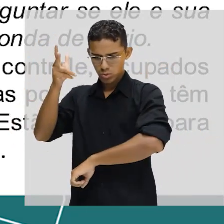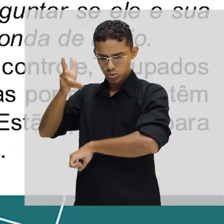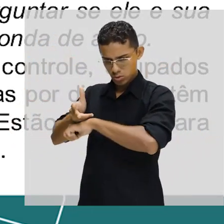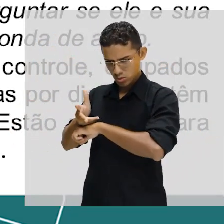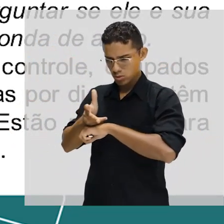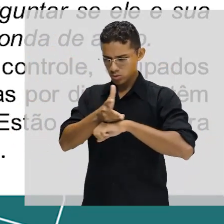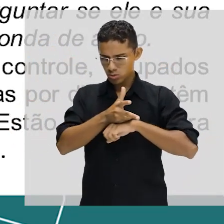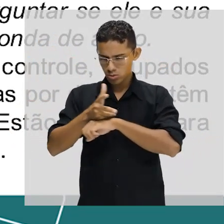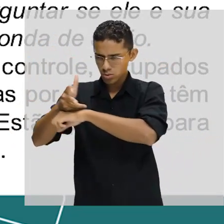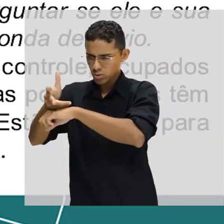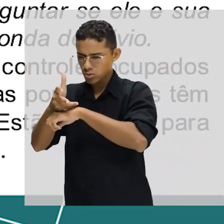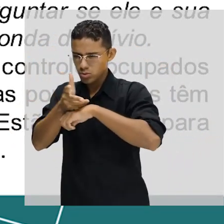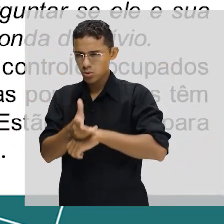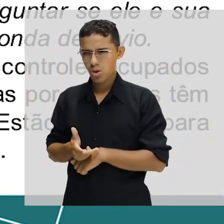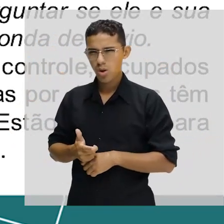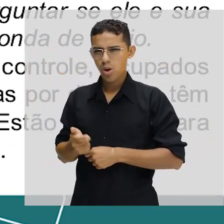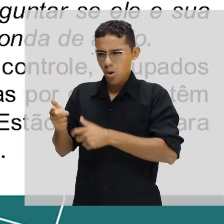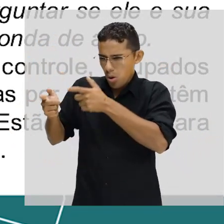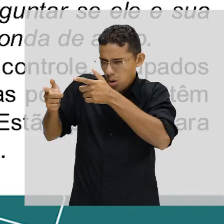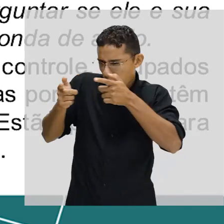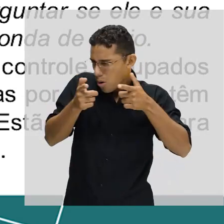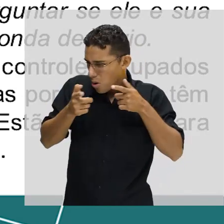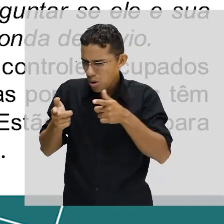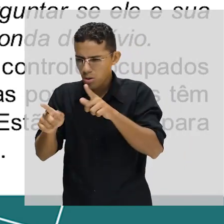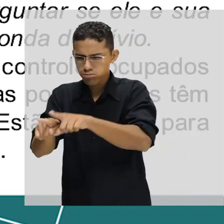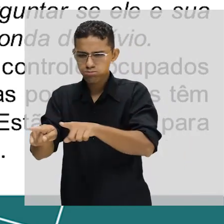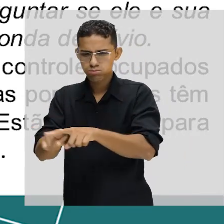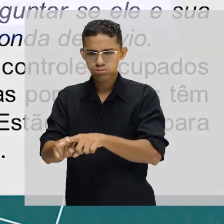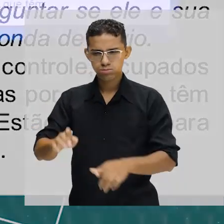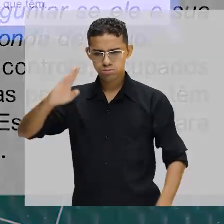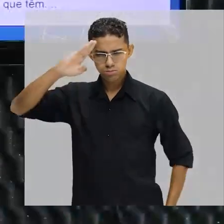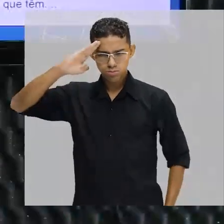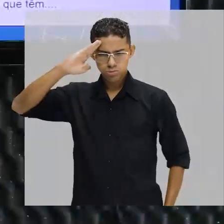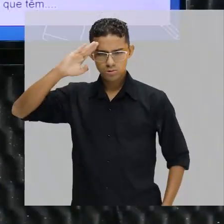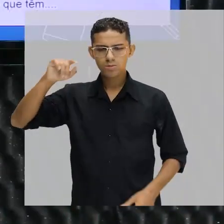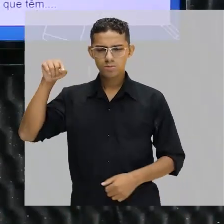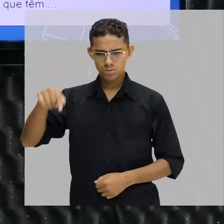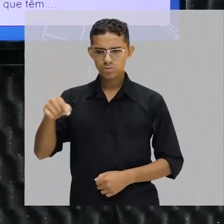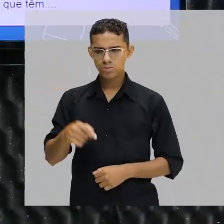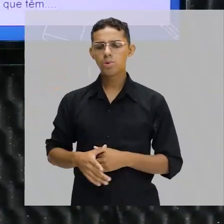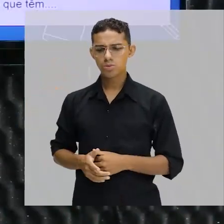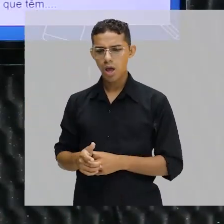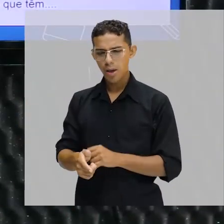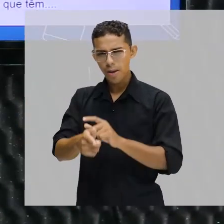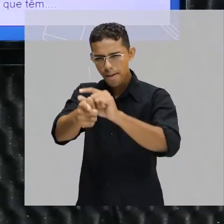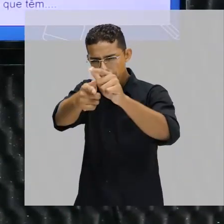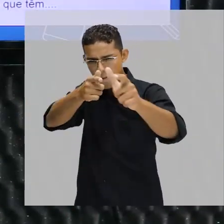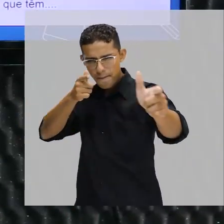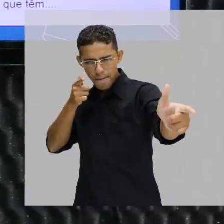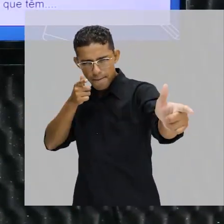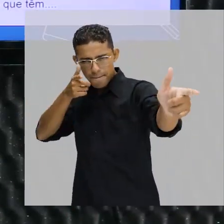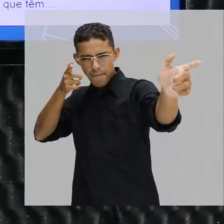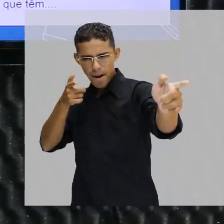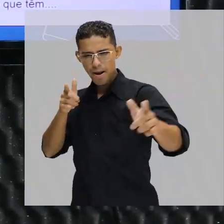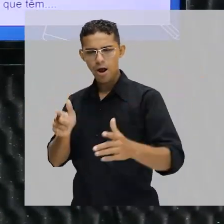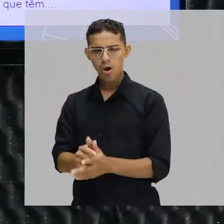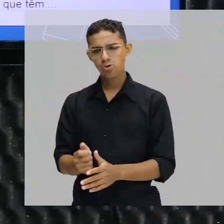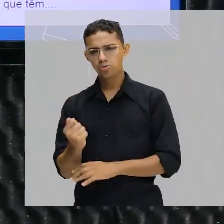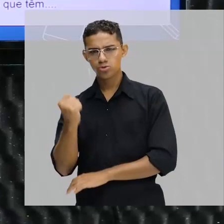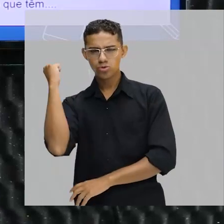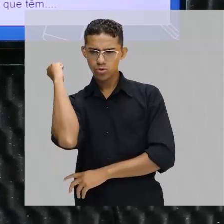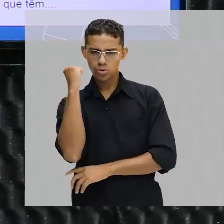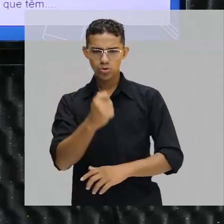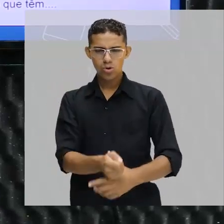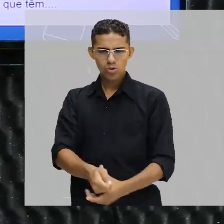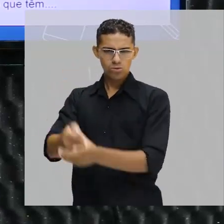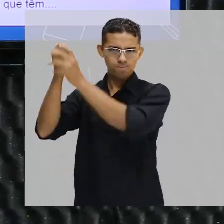que se revezam para operá-los 24 horas por dia. Eles têm rifles de caça e alguns carregam facas ou